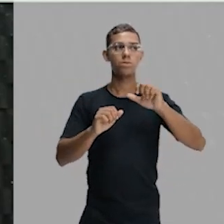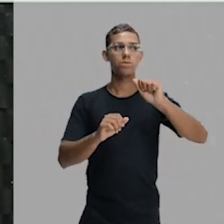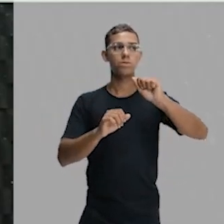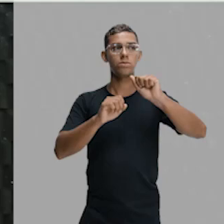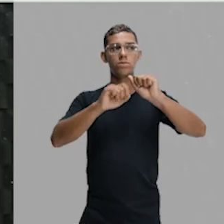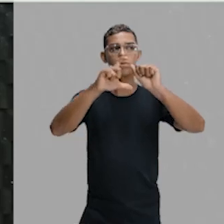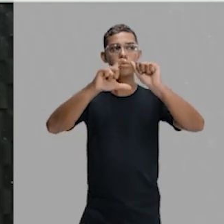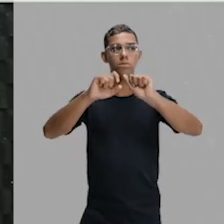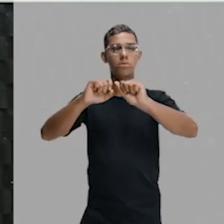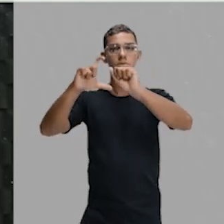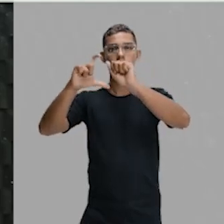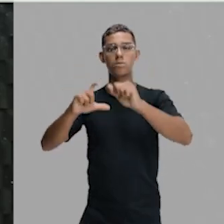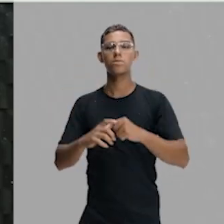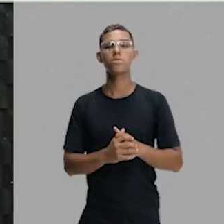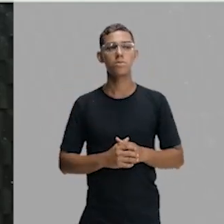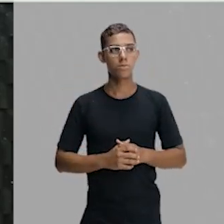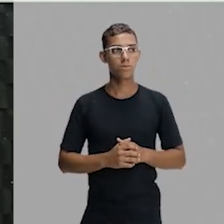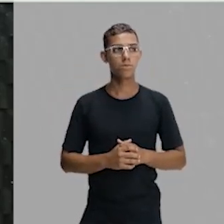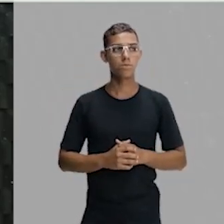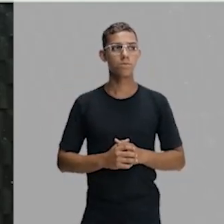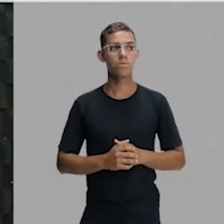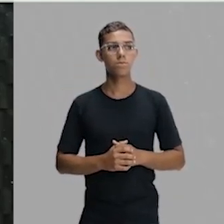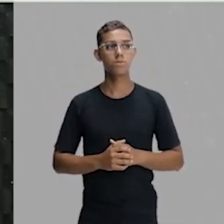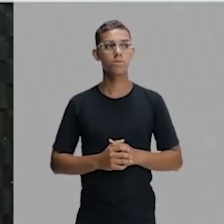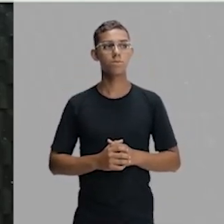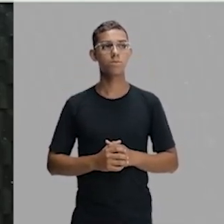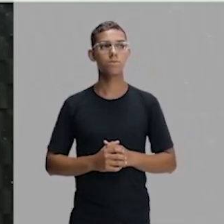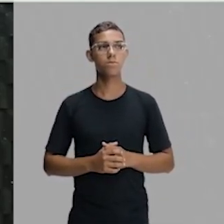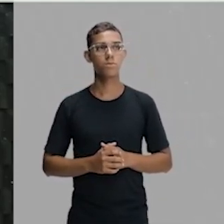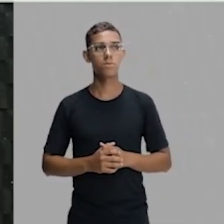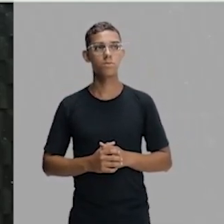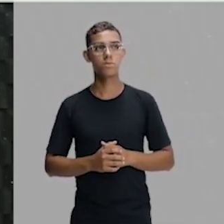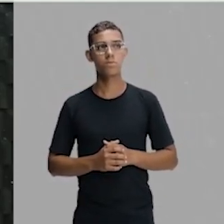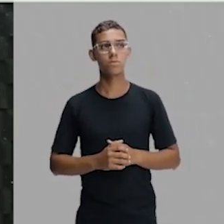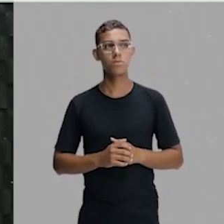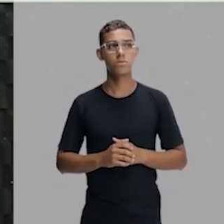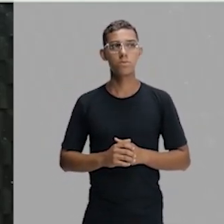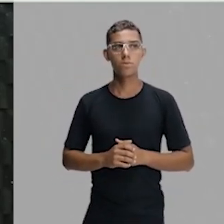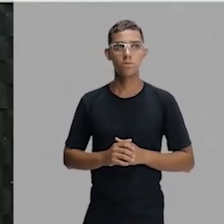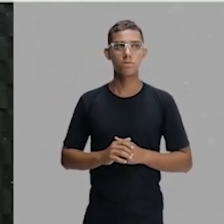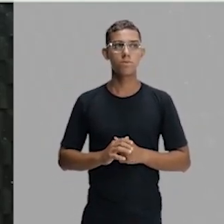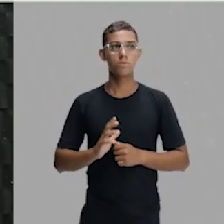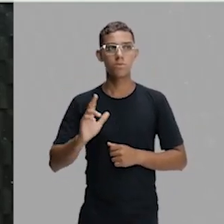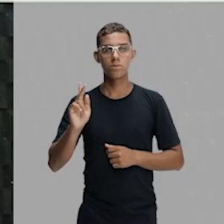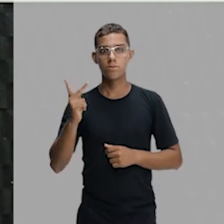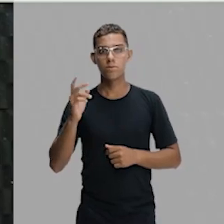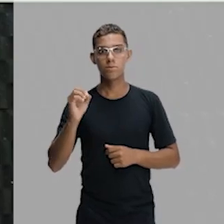dominante. Então, como ele só tem um tipo de alelo, a gente diz que é homozigoto